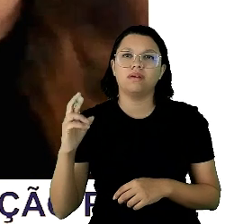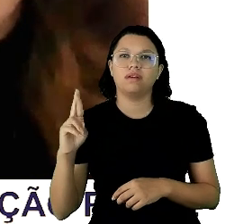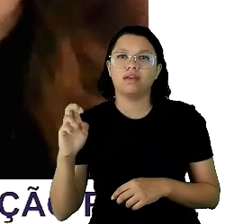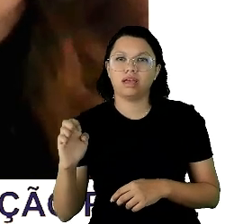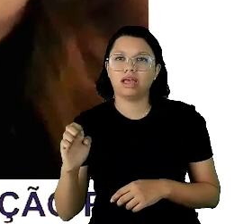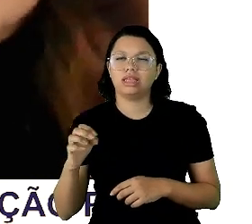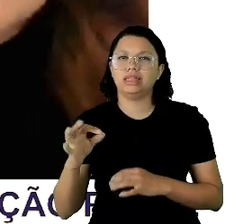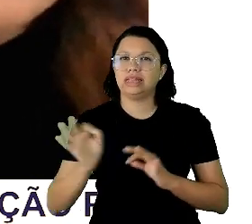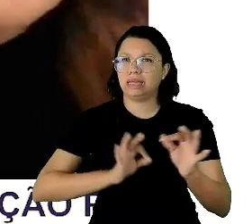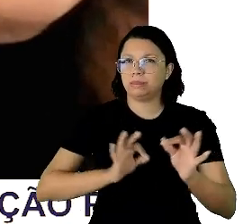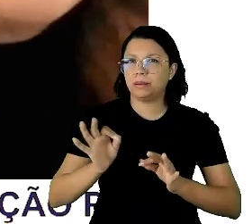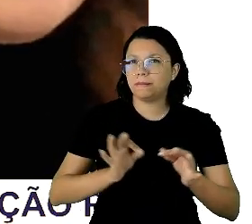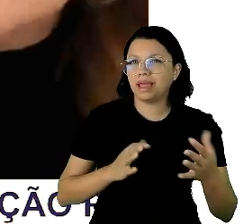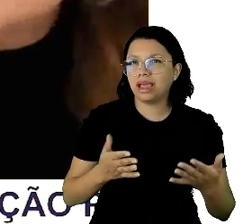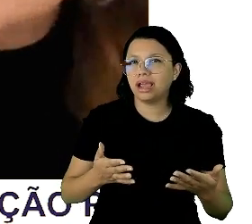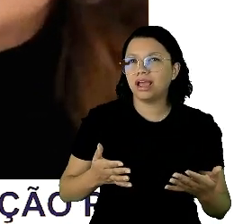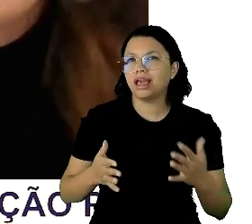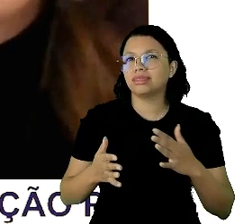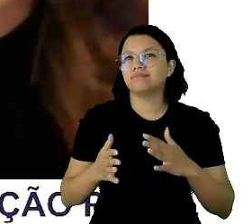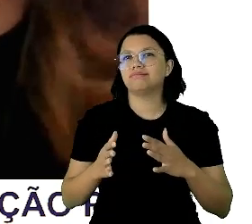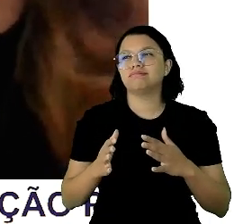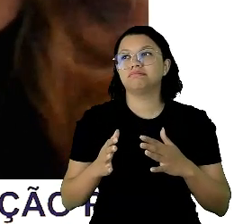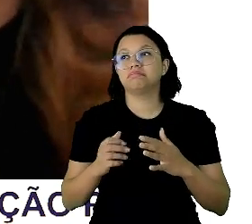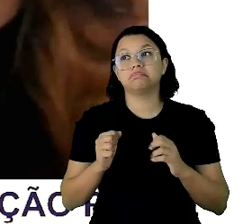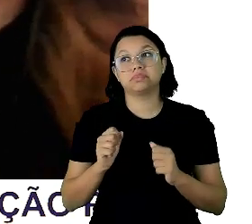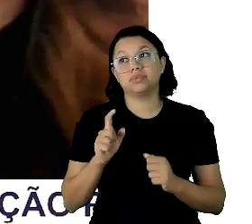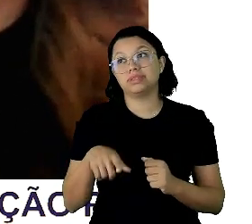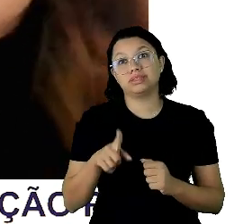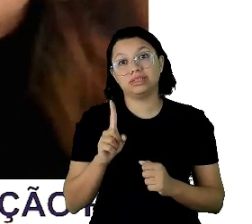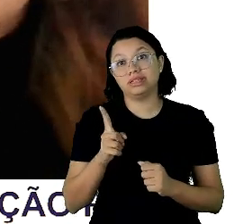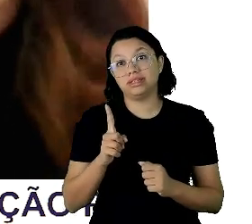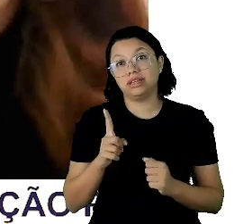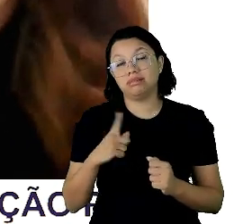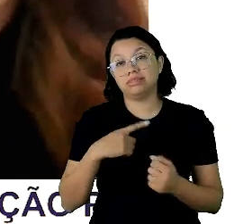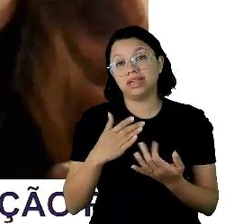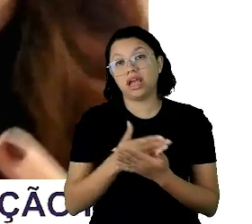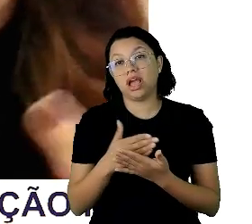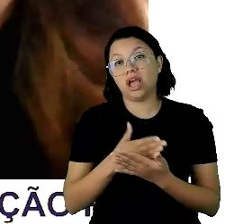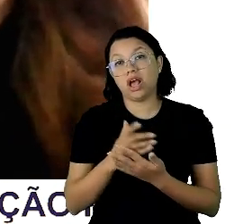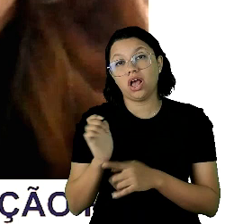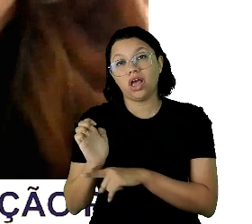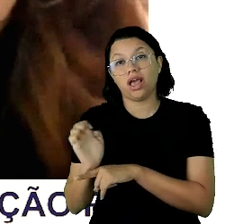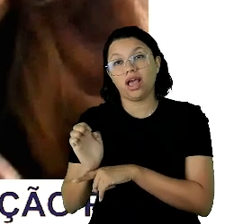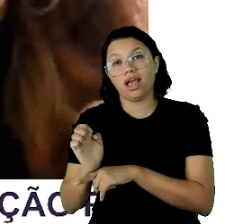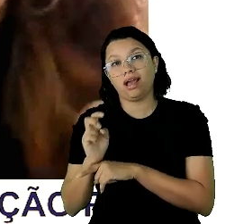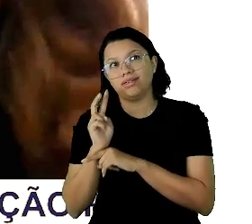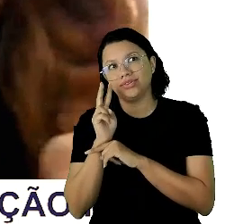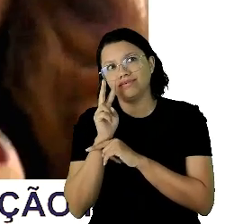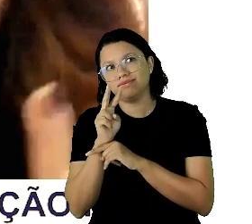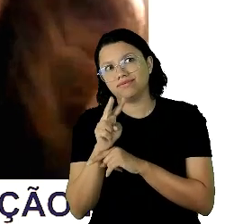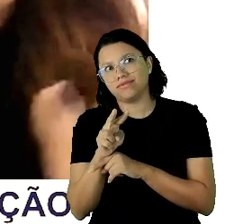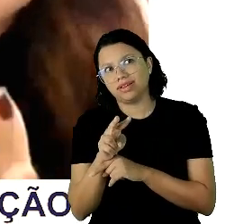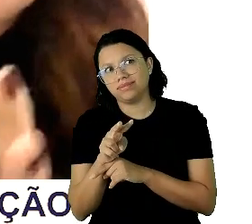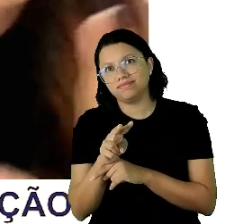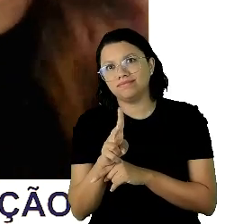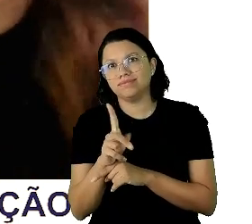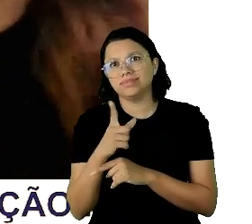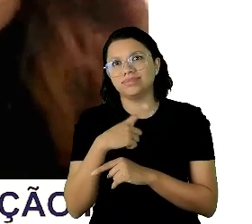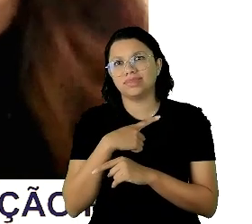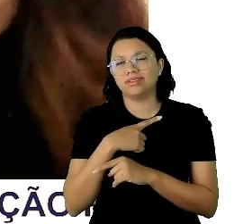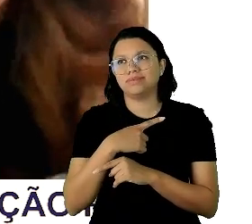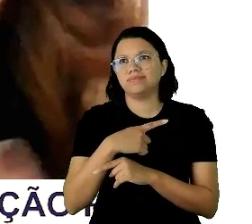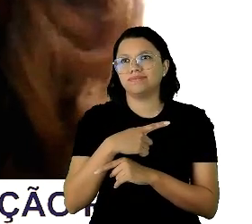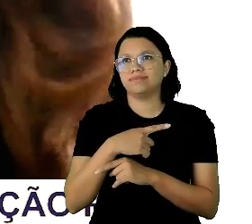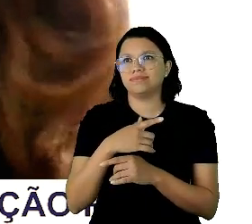sei, pode ser que não. Tem alguns estados que a gente vê que tem alguns estados, eu não quero